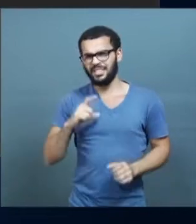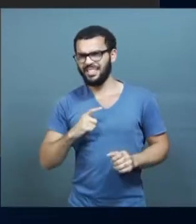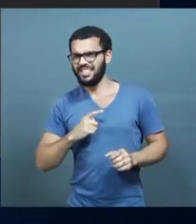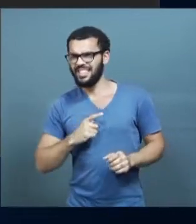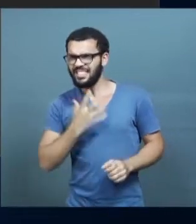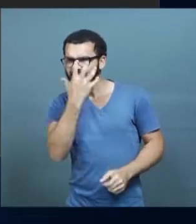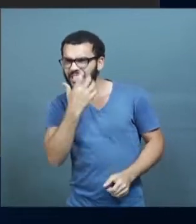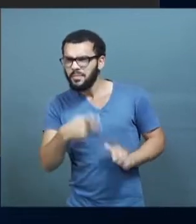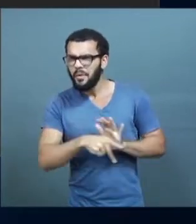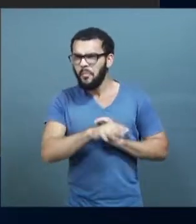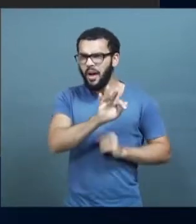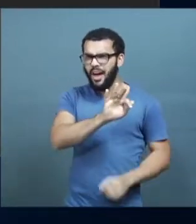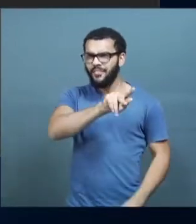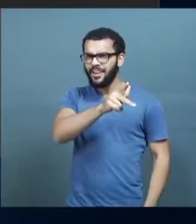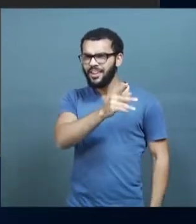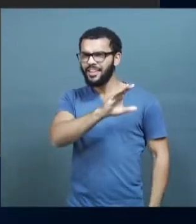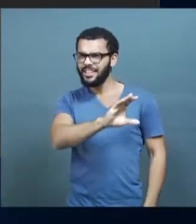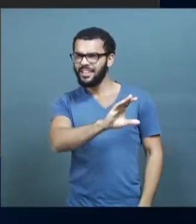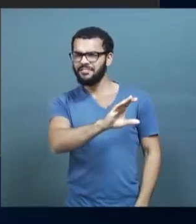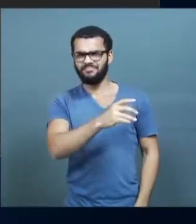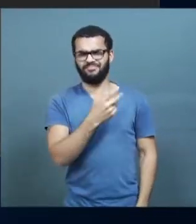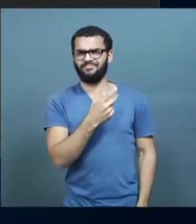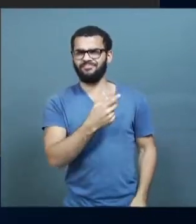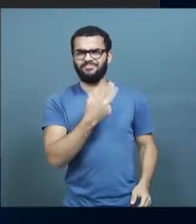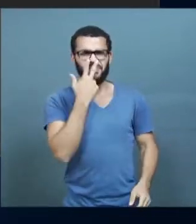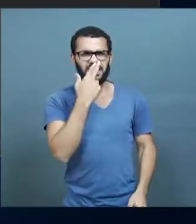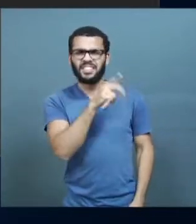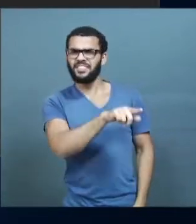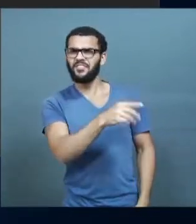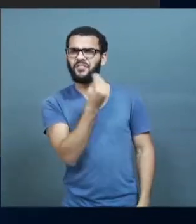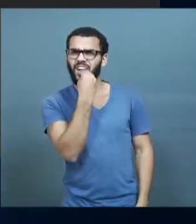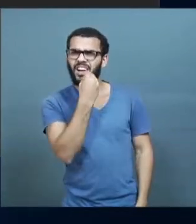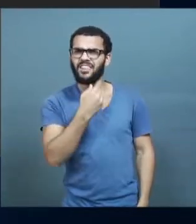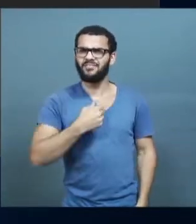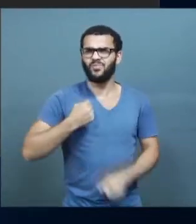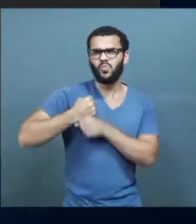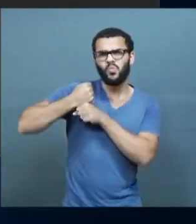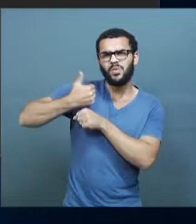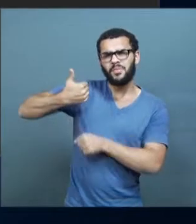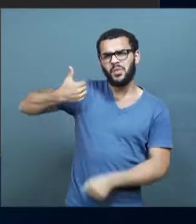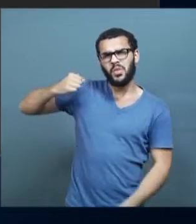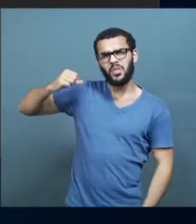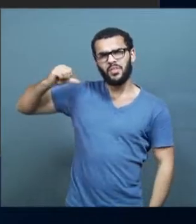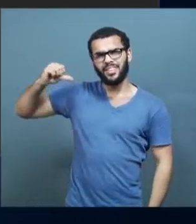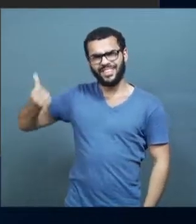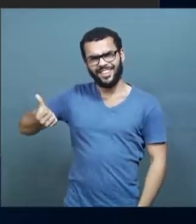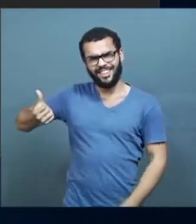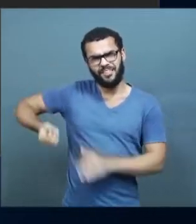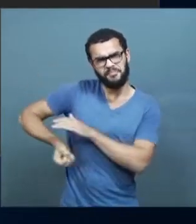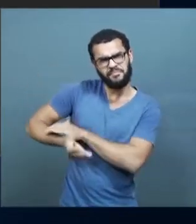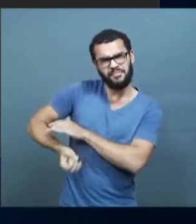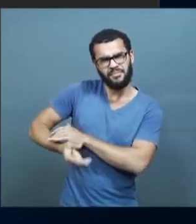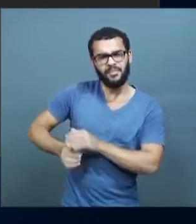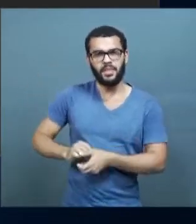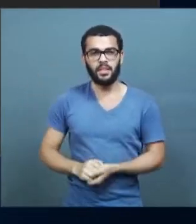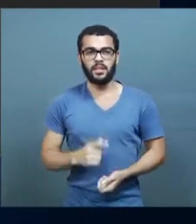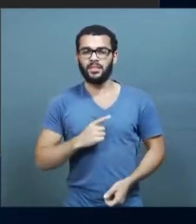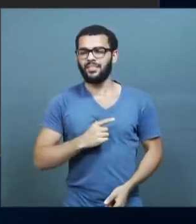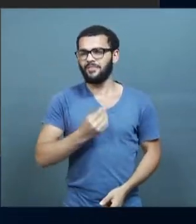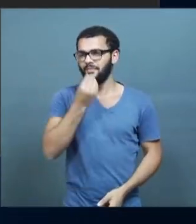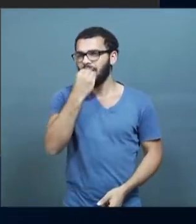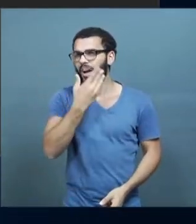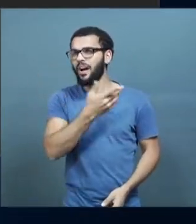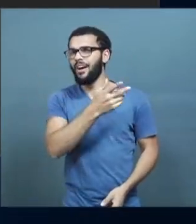do FHC? O que vi na TV pareceu muito fraco. Caixa 2 de 96. Dallagnol concorda: o que tem é muito